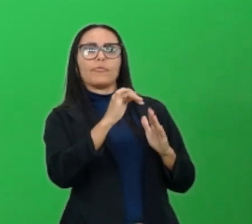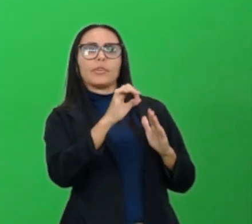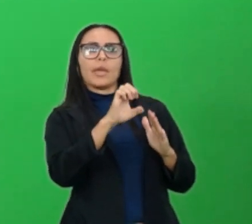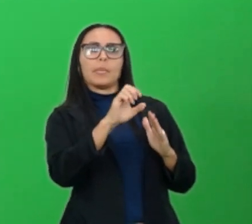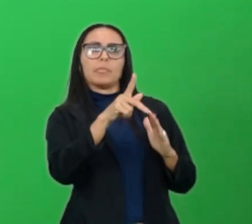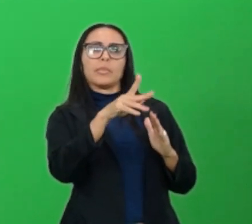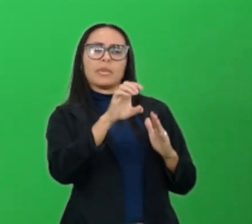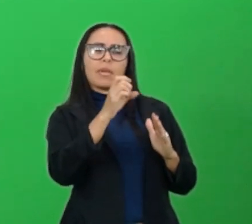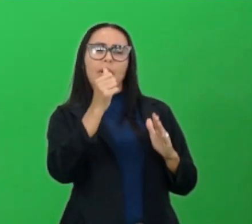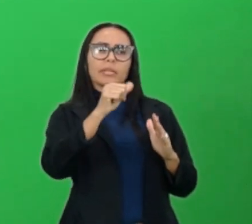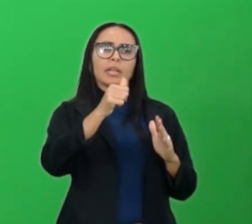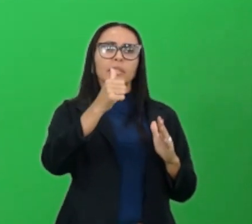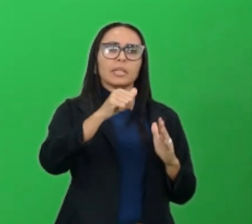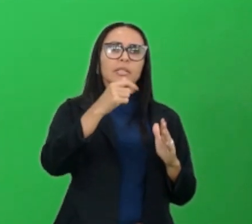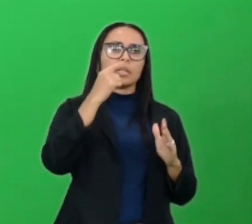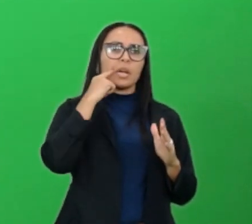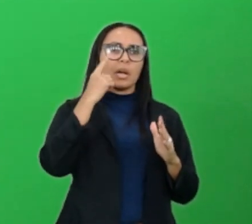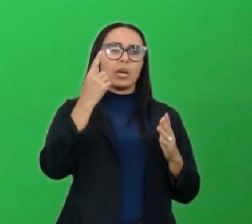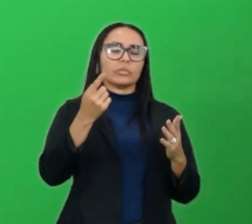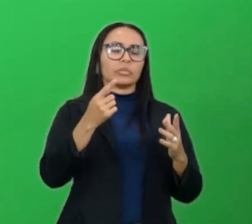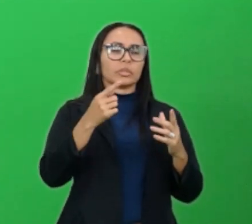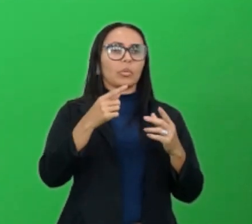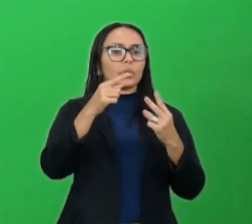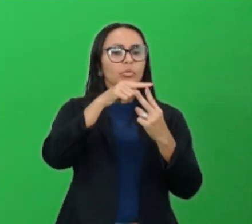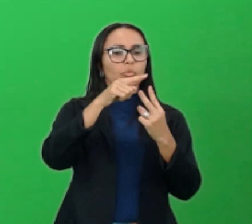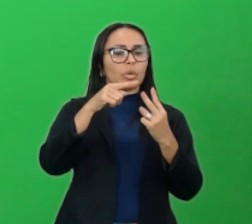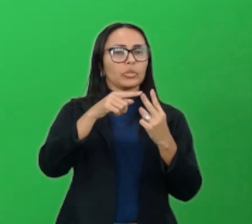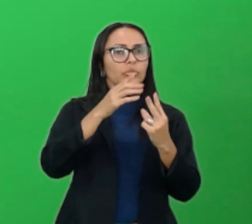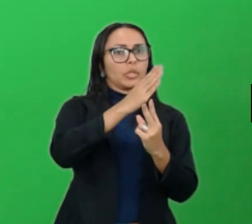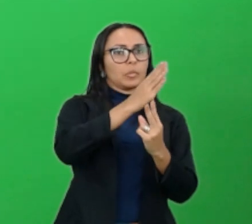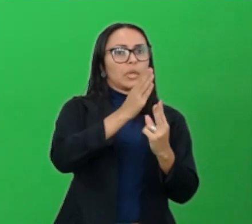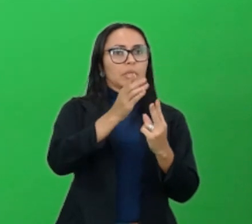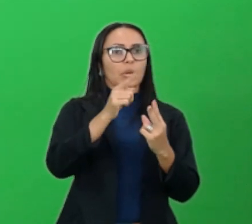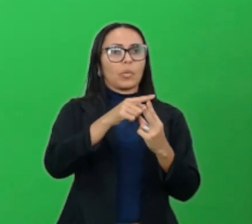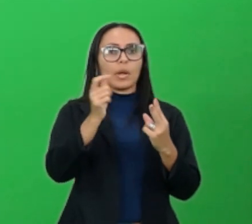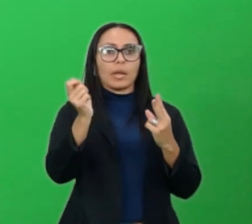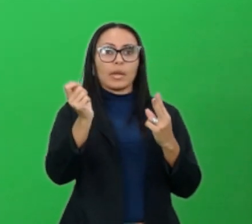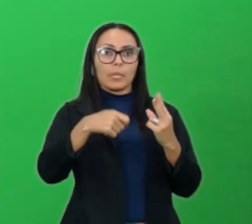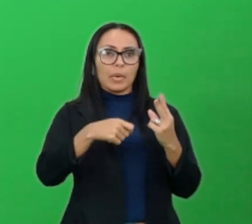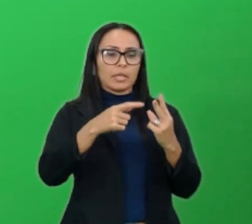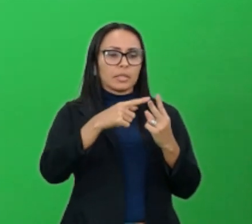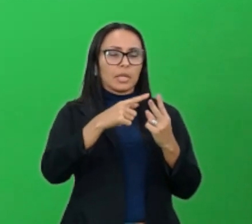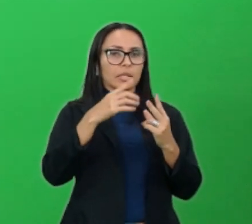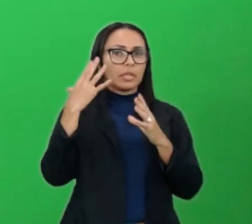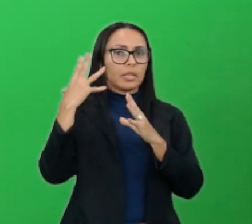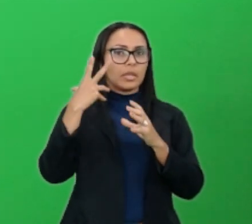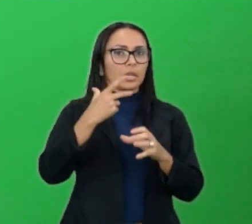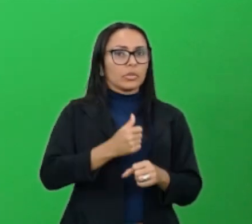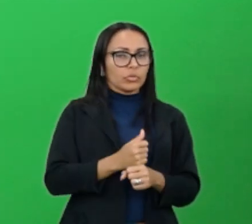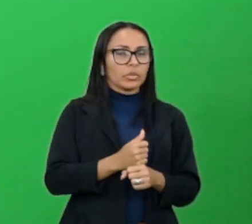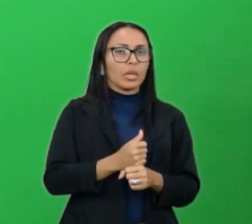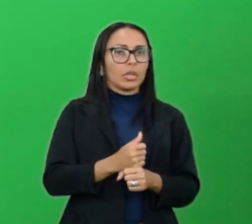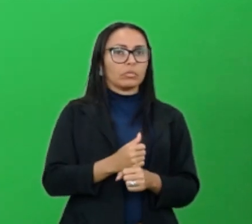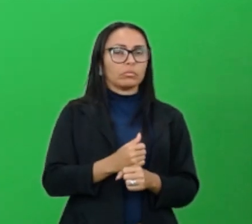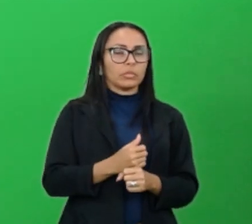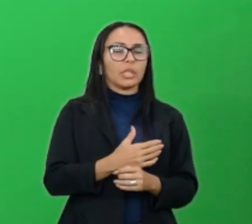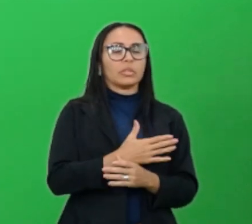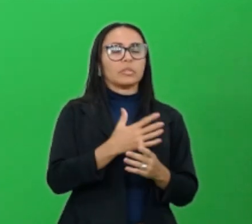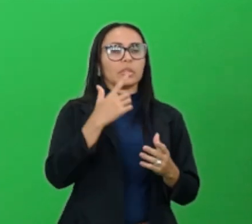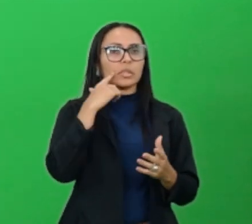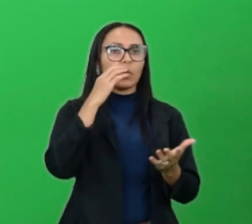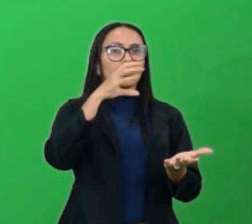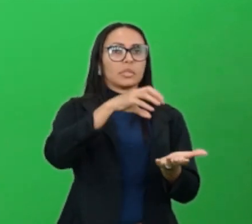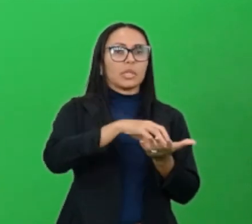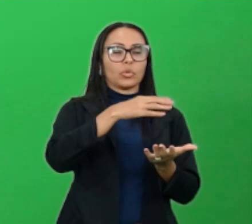indicadores de inovação em duas dimensões: capacidade e resultado. Se a gente considerar o setor público especificamente, que é